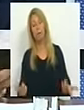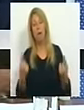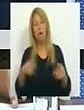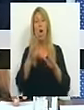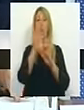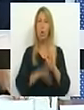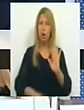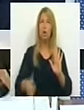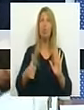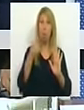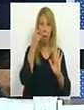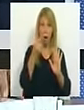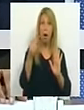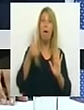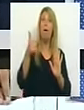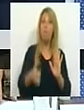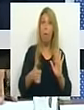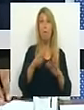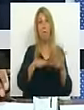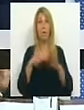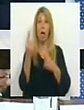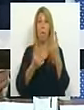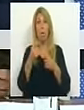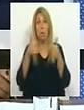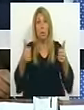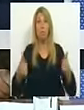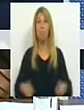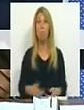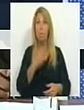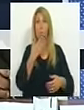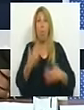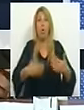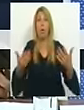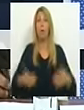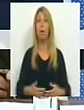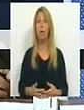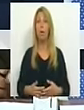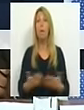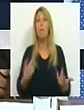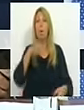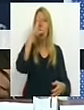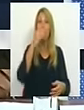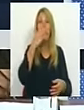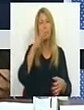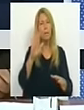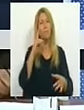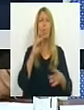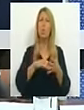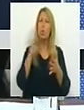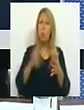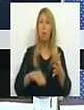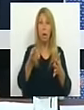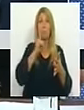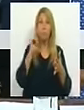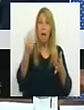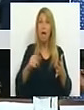especialmente boas para poder fazer algo de útil. Eu não sei, mas o futuro dirá, se de facto os contratos eram ilegais, embora também lhe